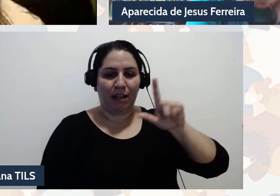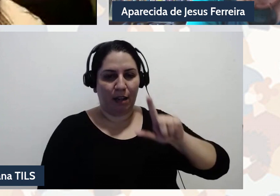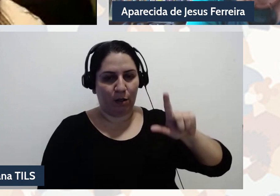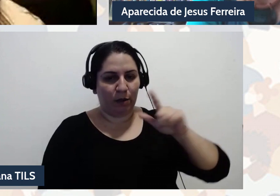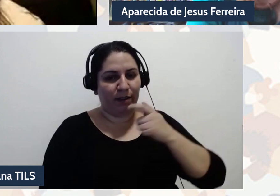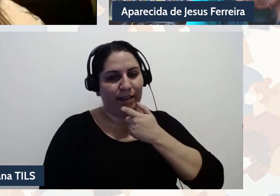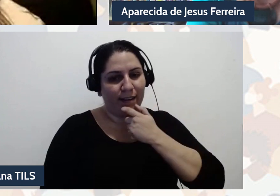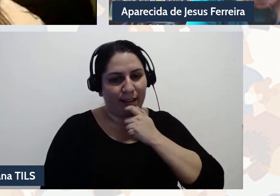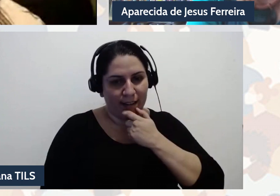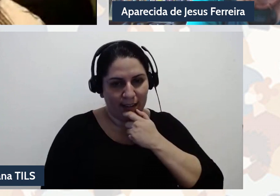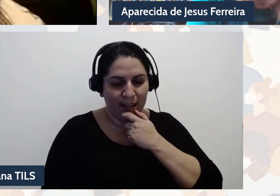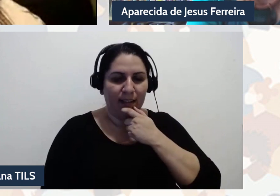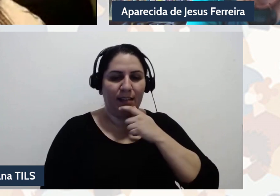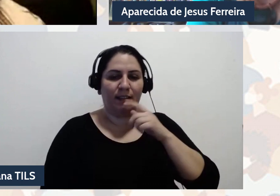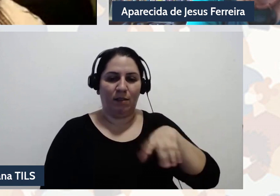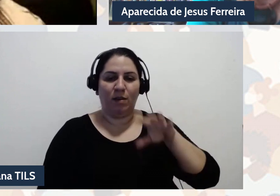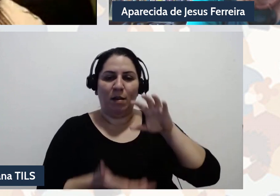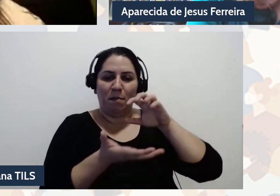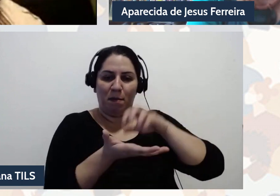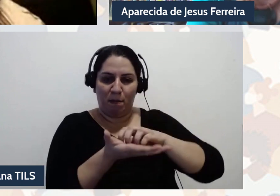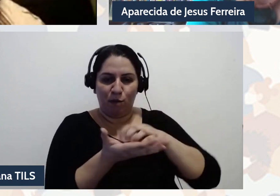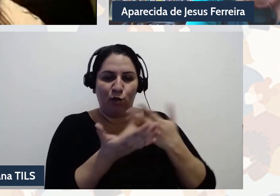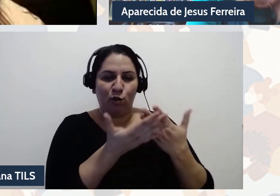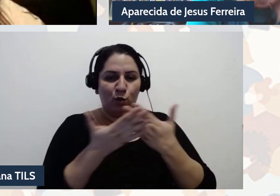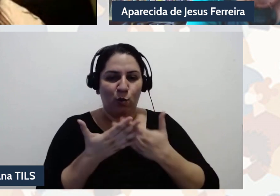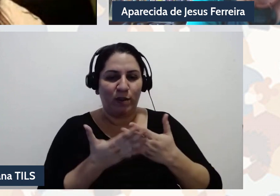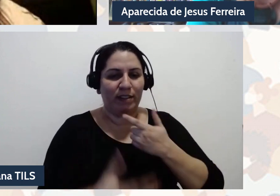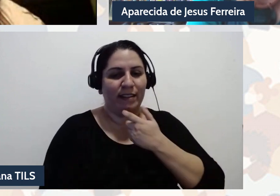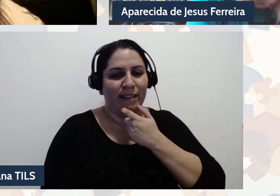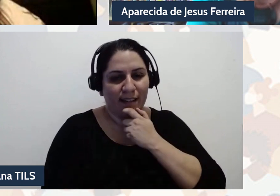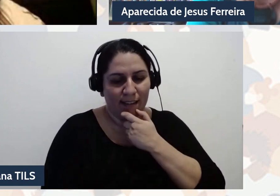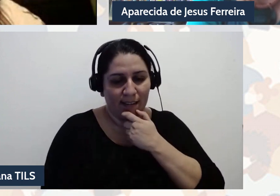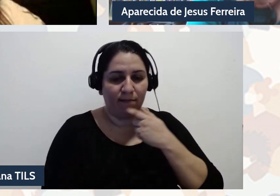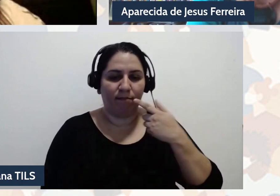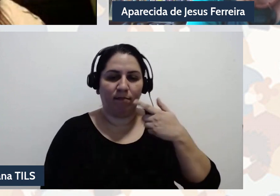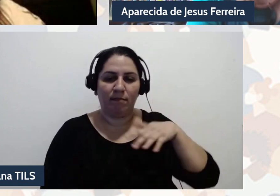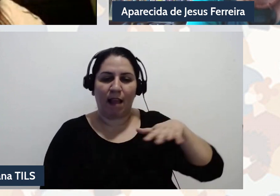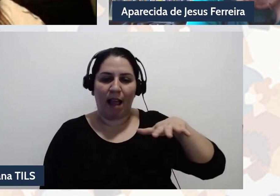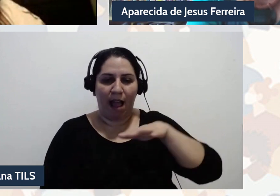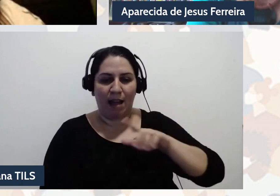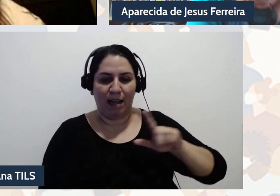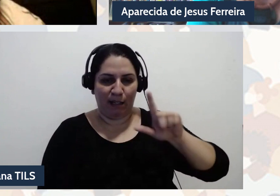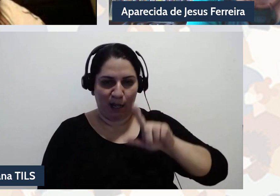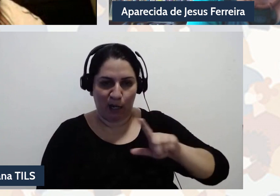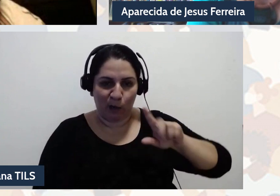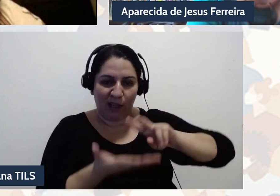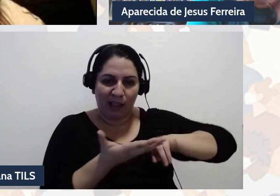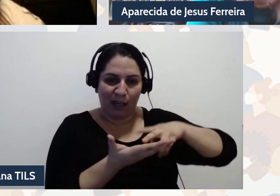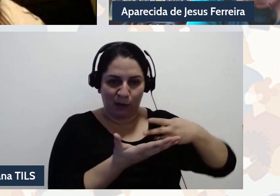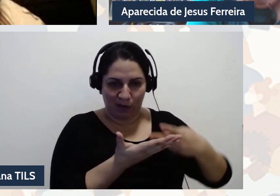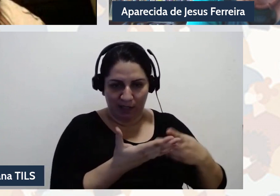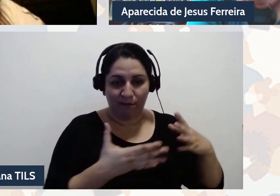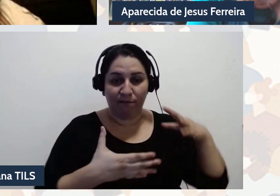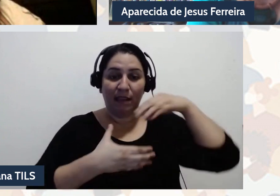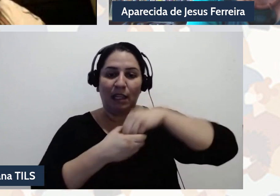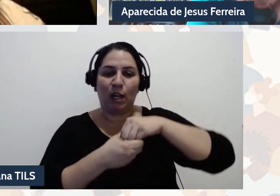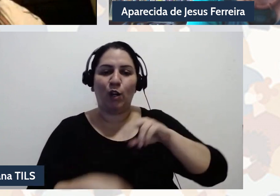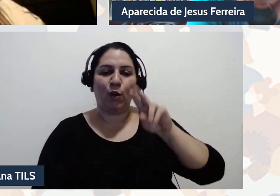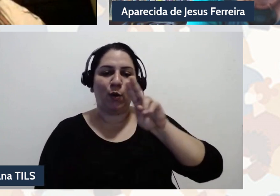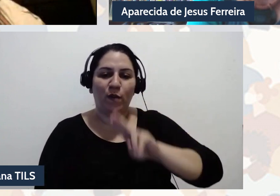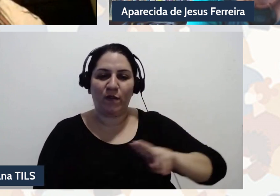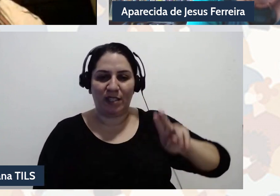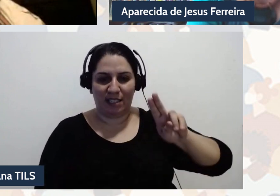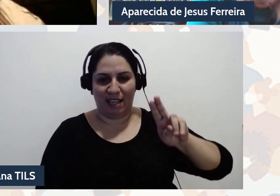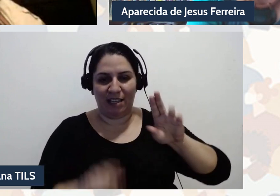no Departamento de Estudos de Língua Inglesa, suas literaturas e tradução, na Universidade Federal do